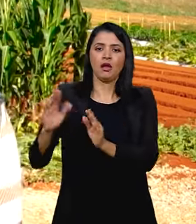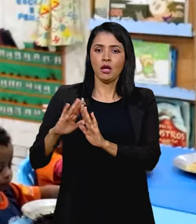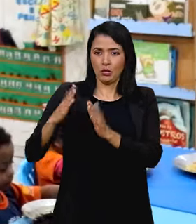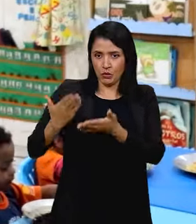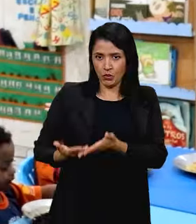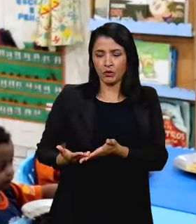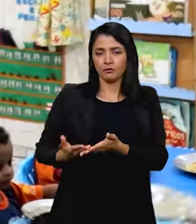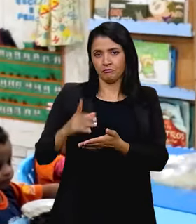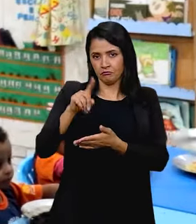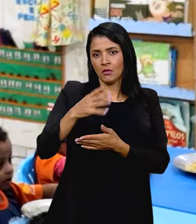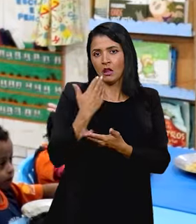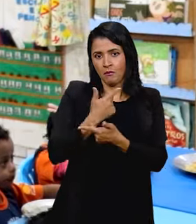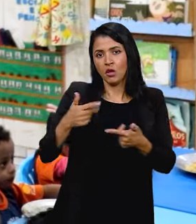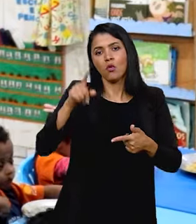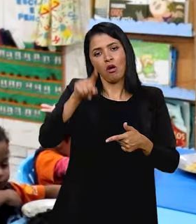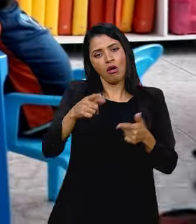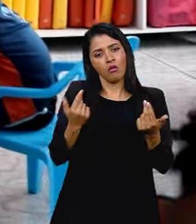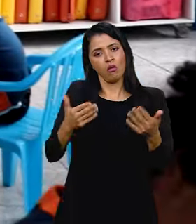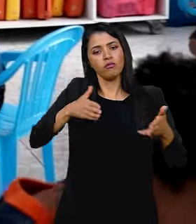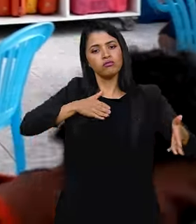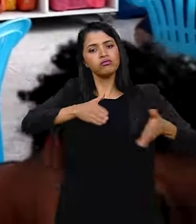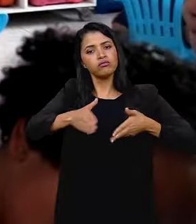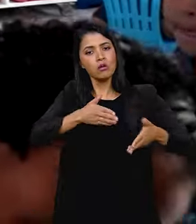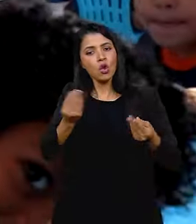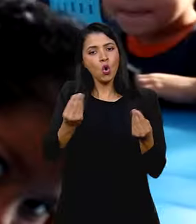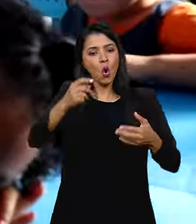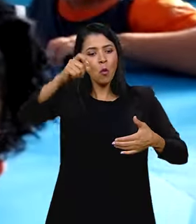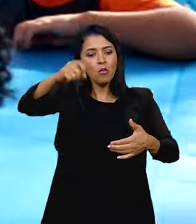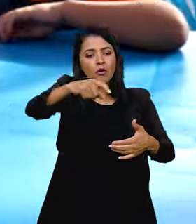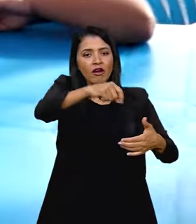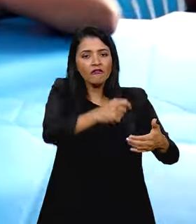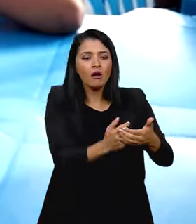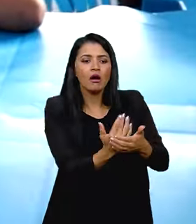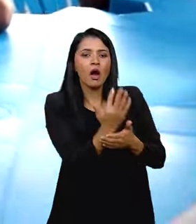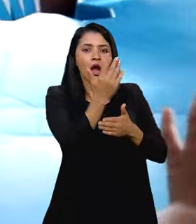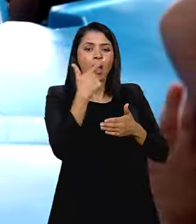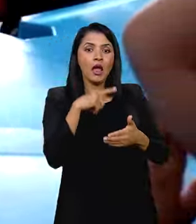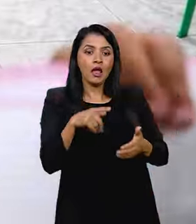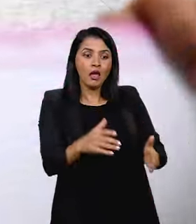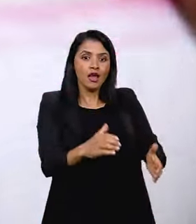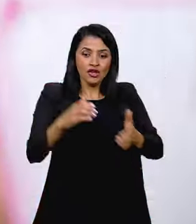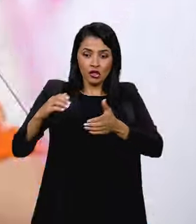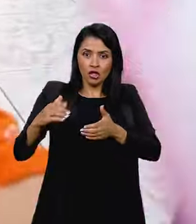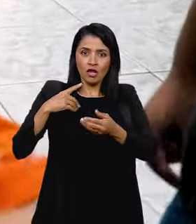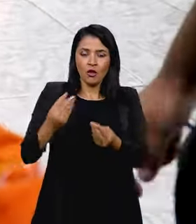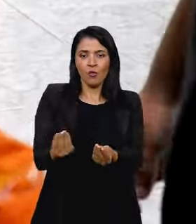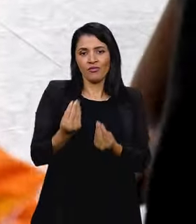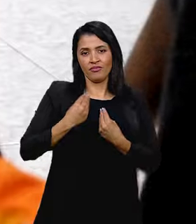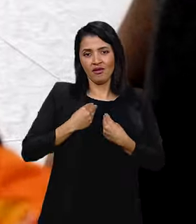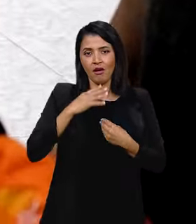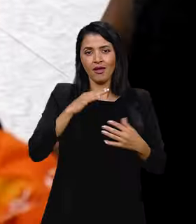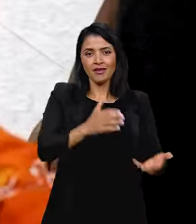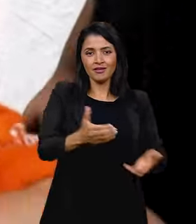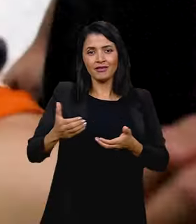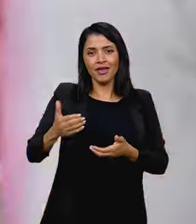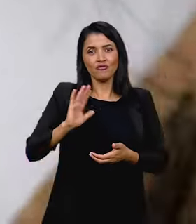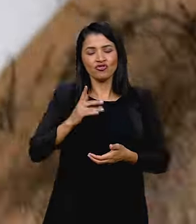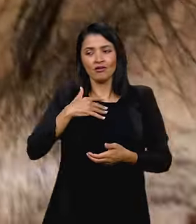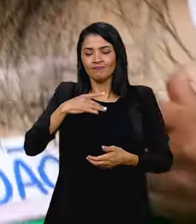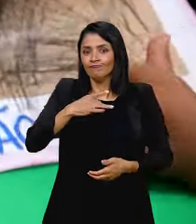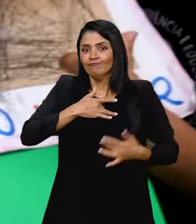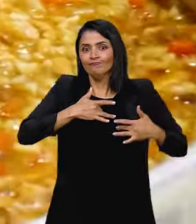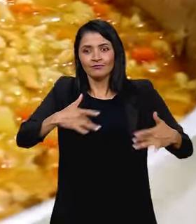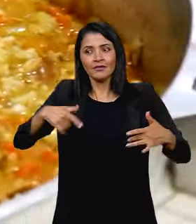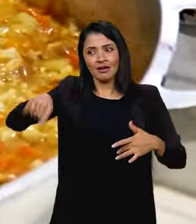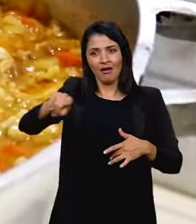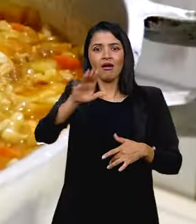escolas o alimento é afeto e a maneira como ele é cultivado lá e chega pra gente como doação e a gente já recebe com